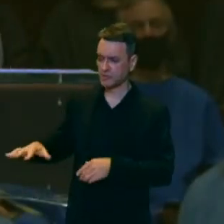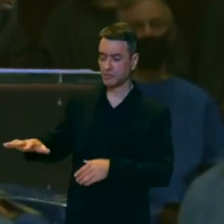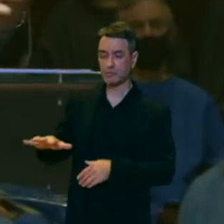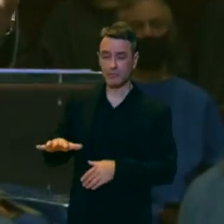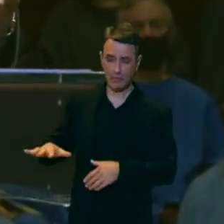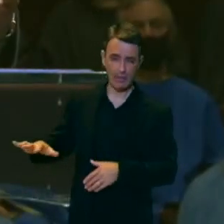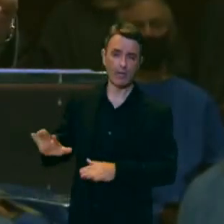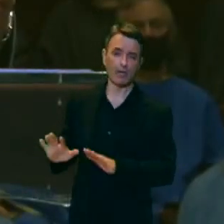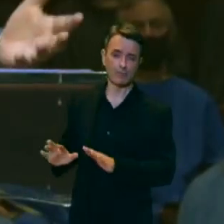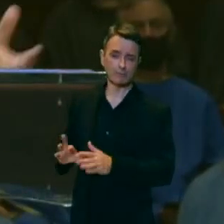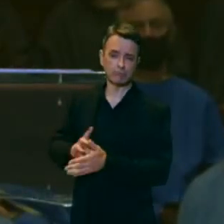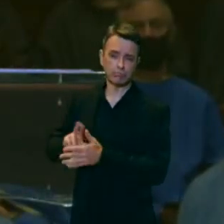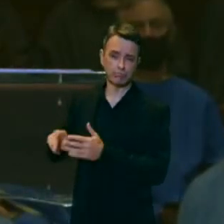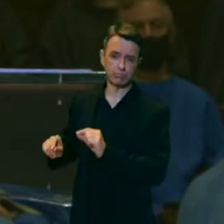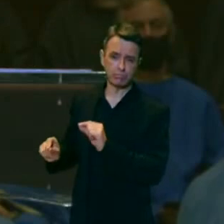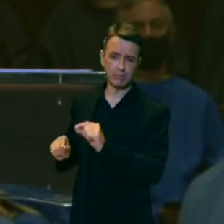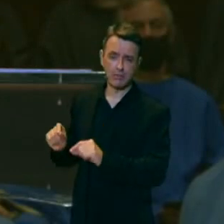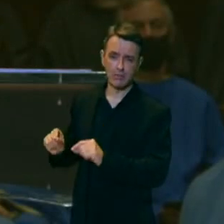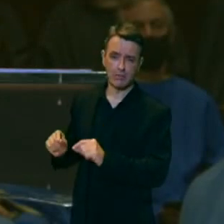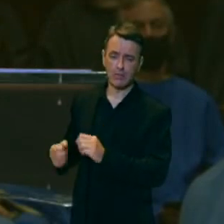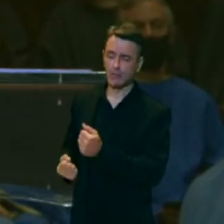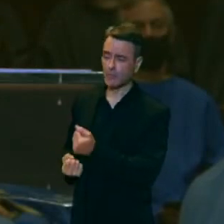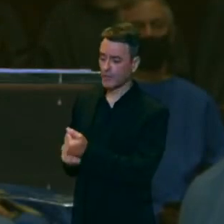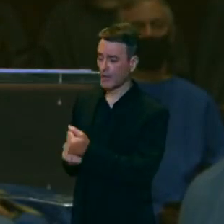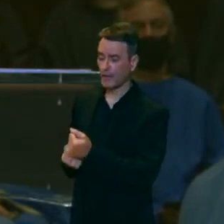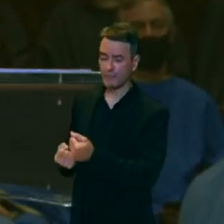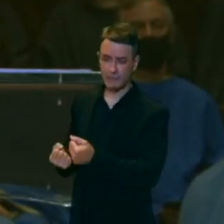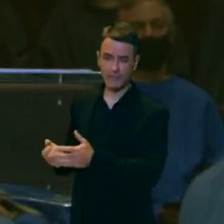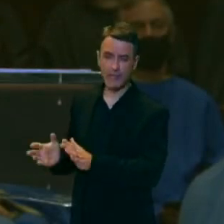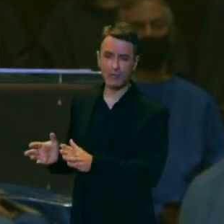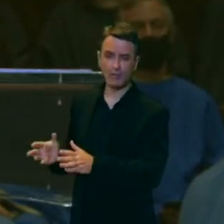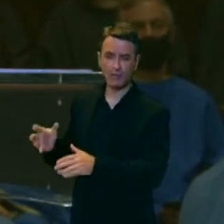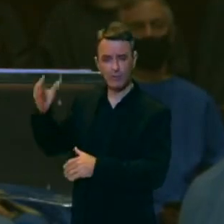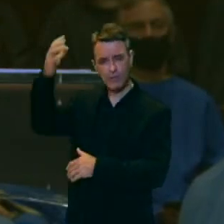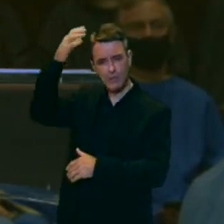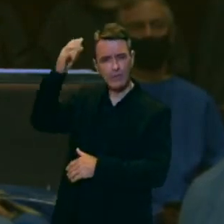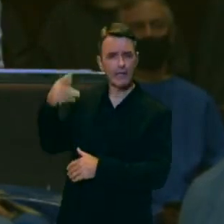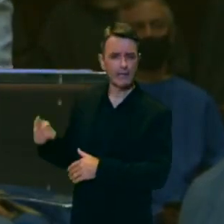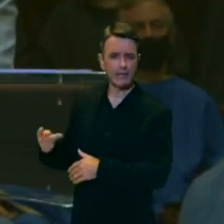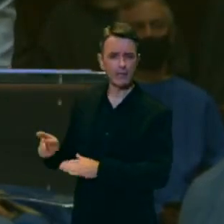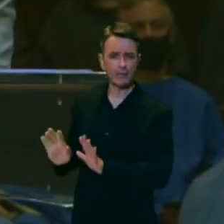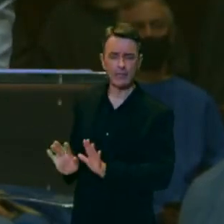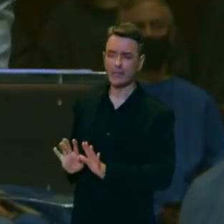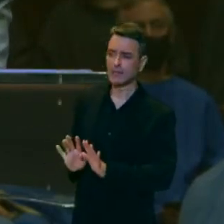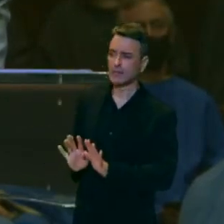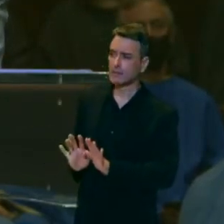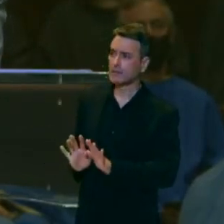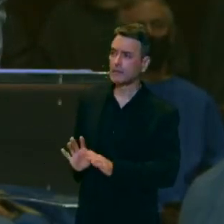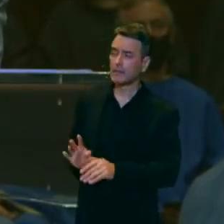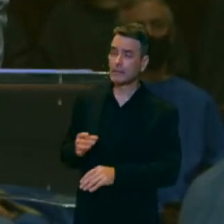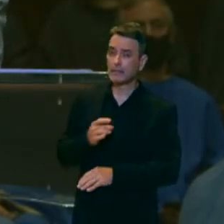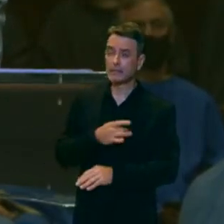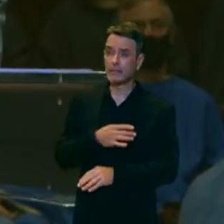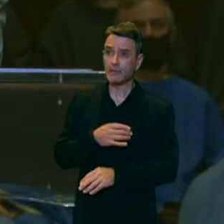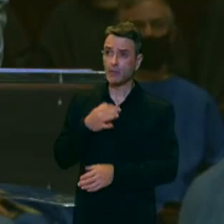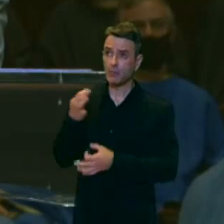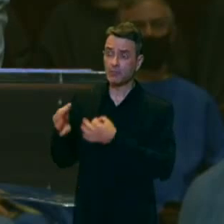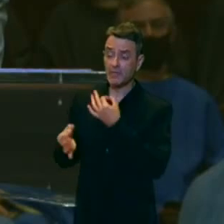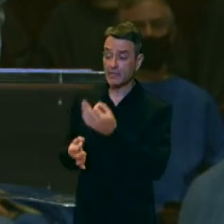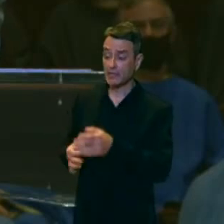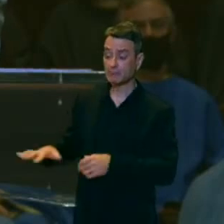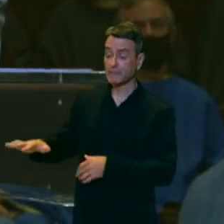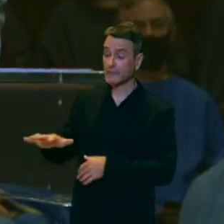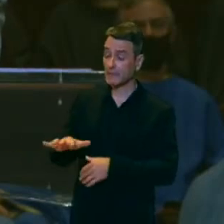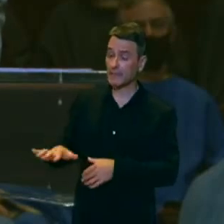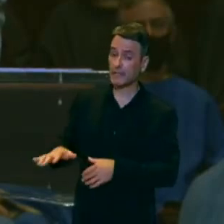dando apoio para o seu reinado. E ele temia a opinião deles,